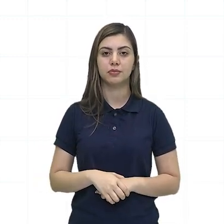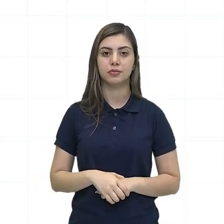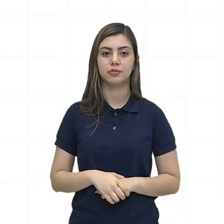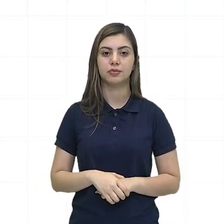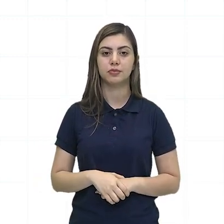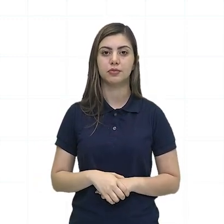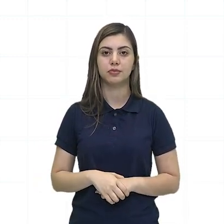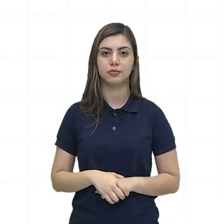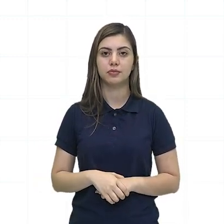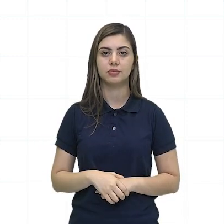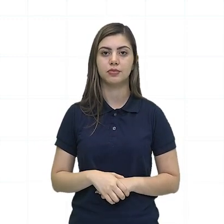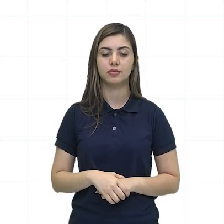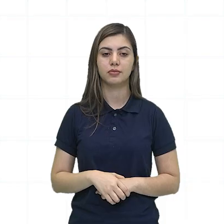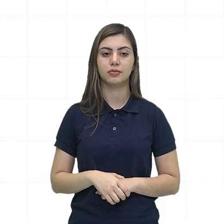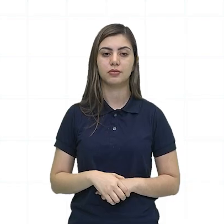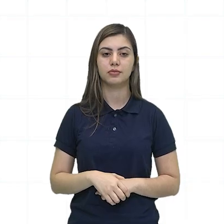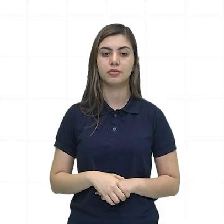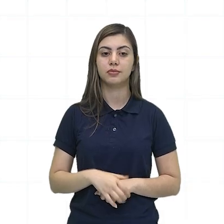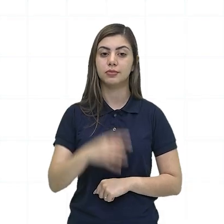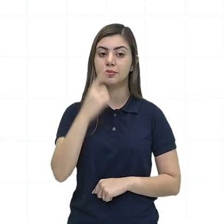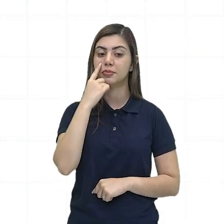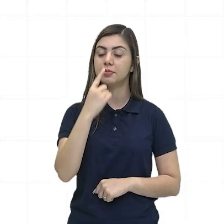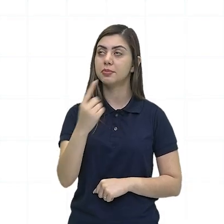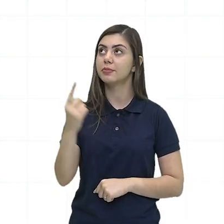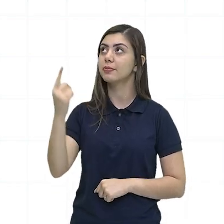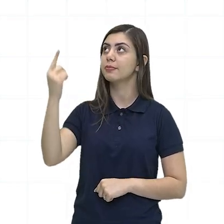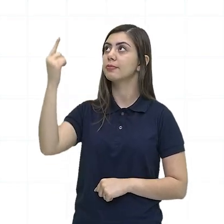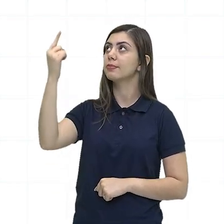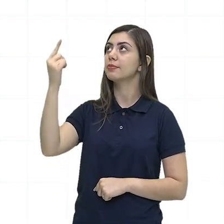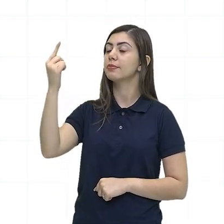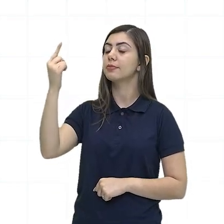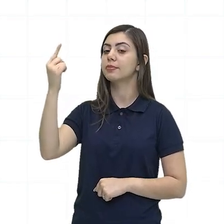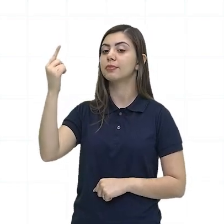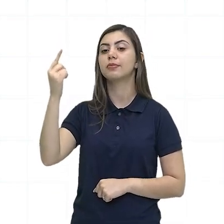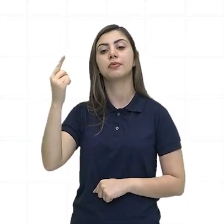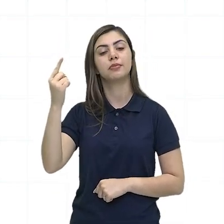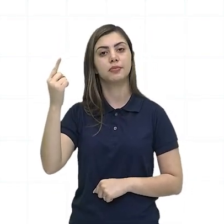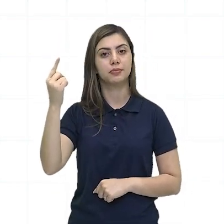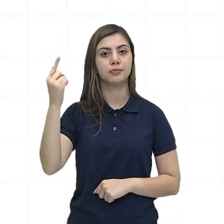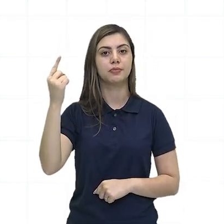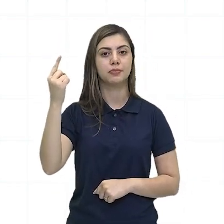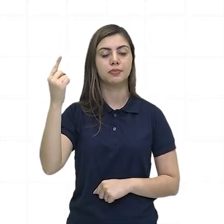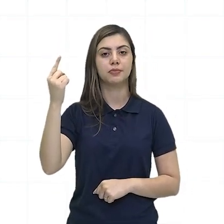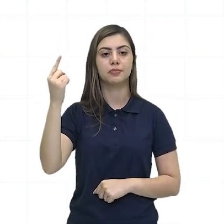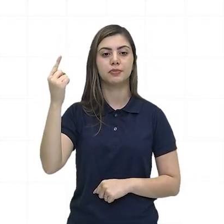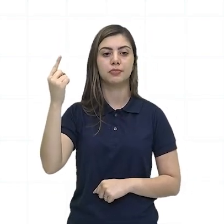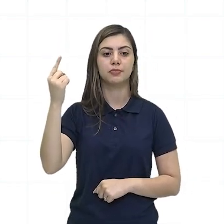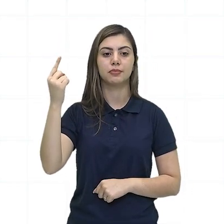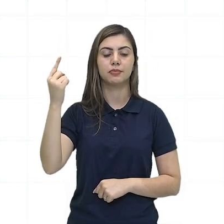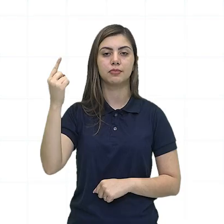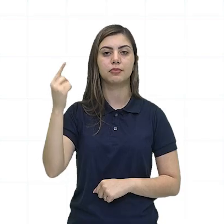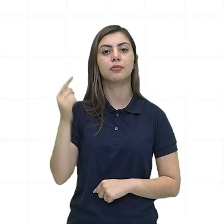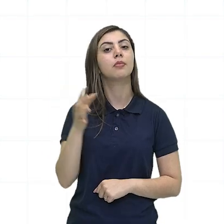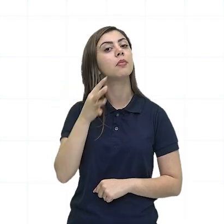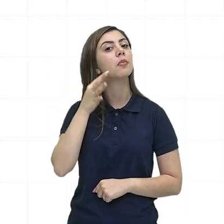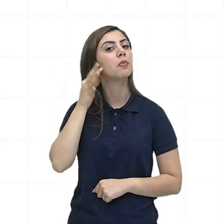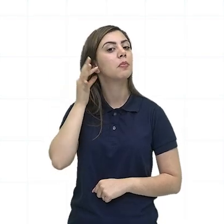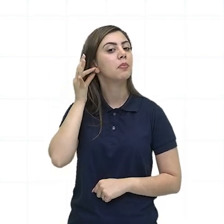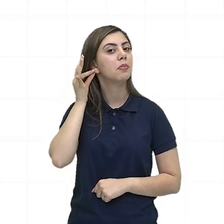pulseira. Vamos adiante aqui ver mais exemplos. Earrings, earrings, que